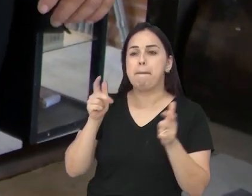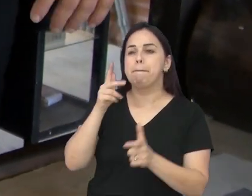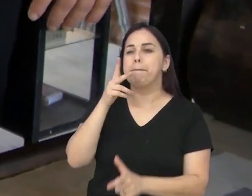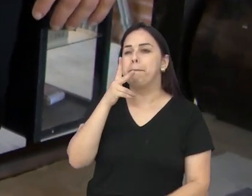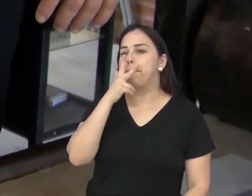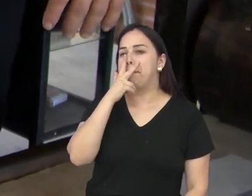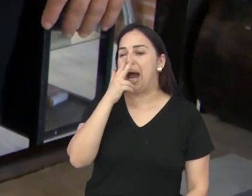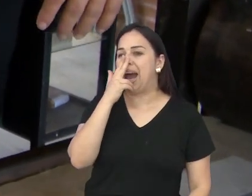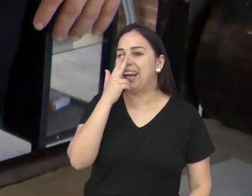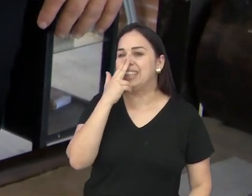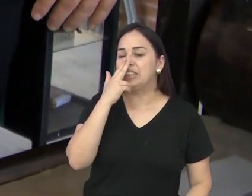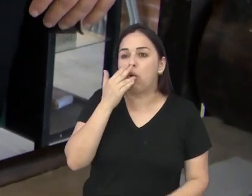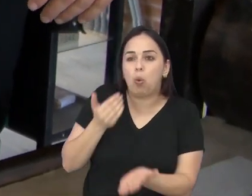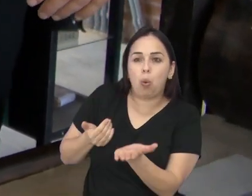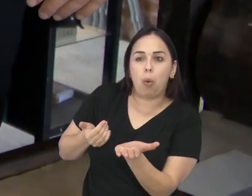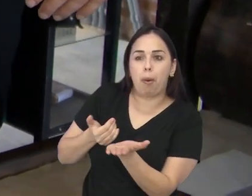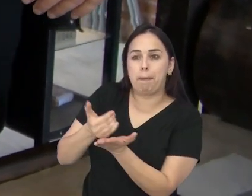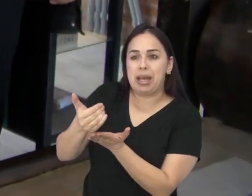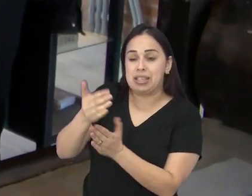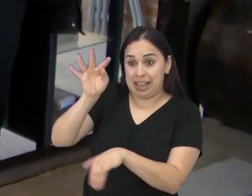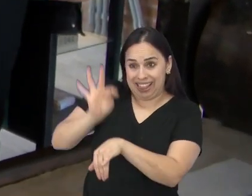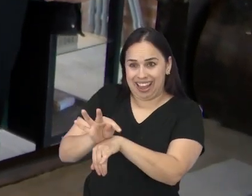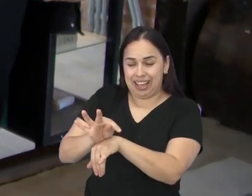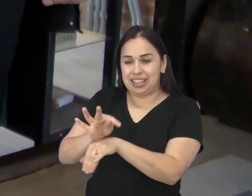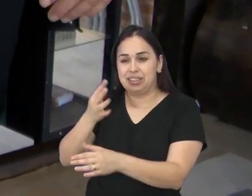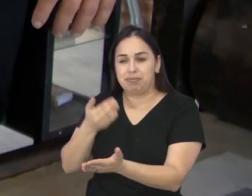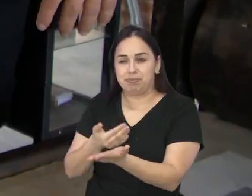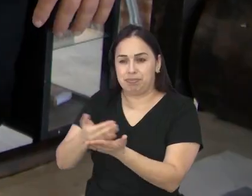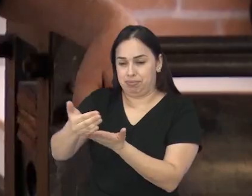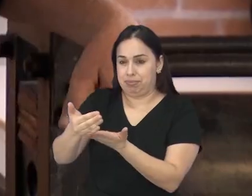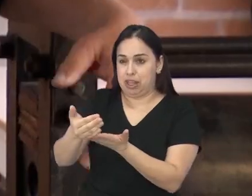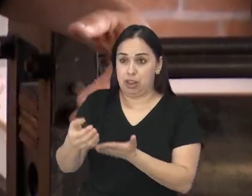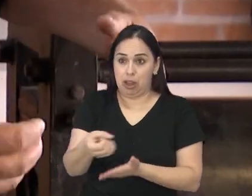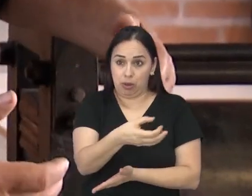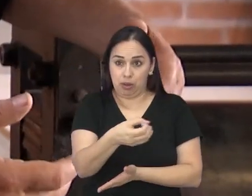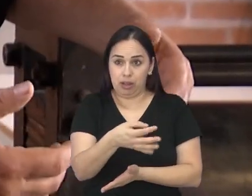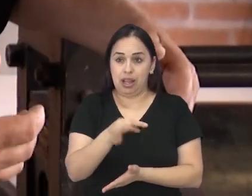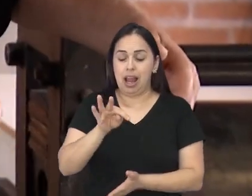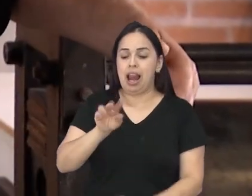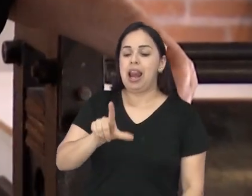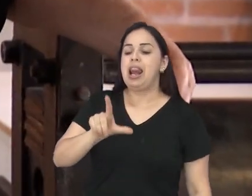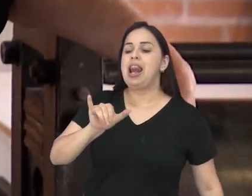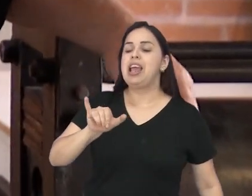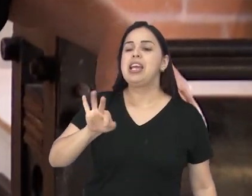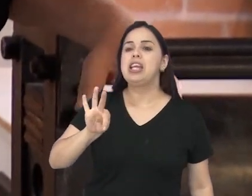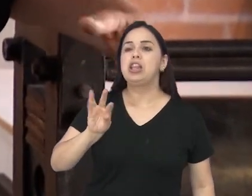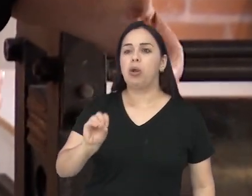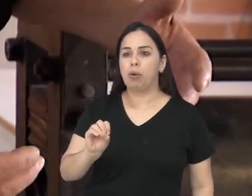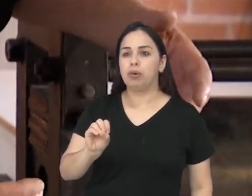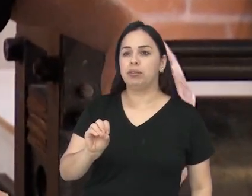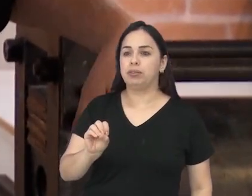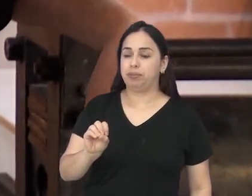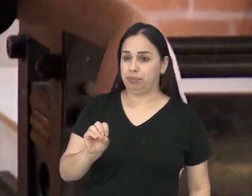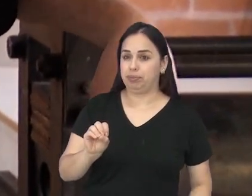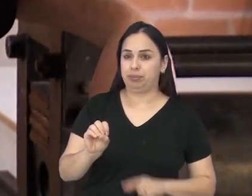mãe das técnicas de impressão modernas, né? A lito deu origem ao offset.